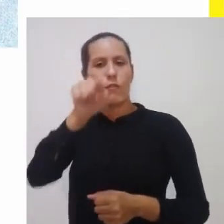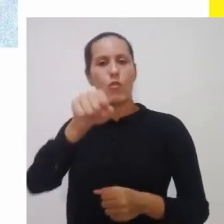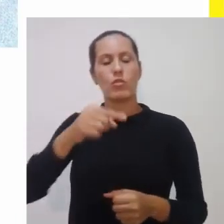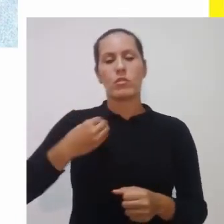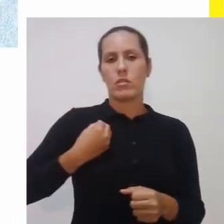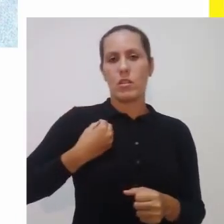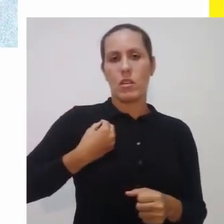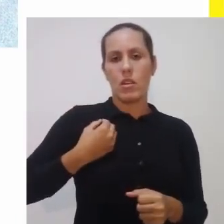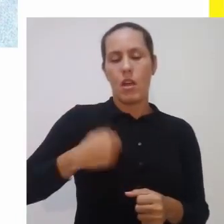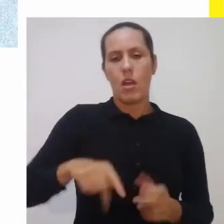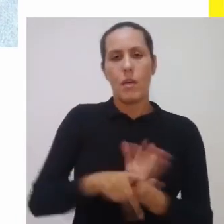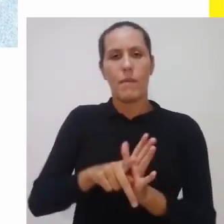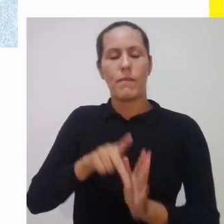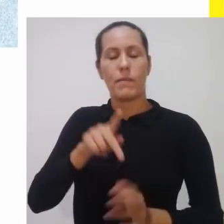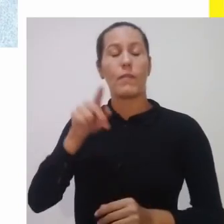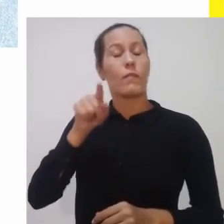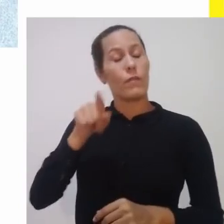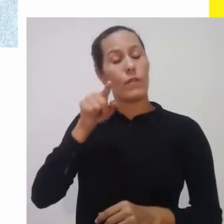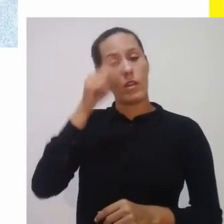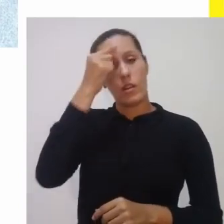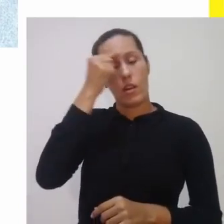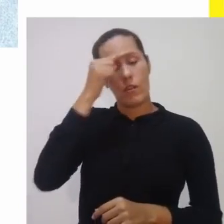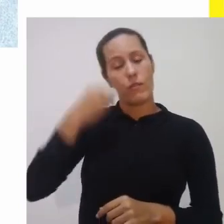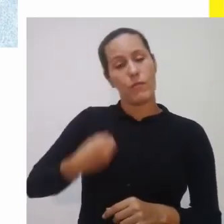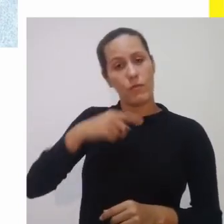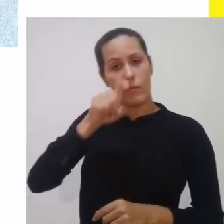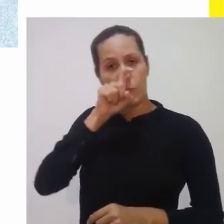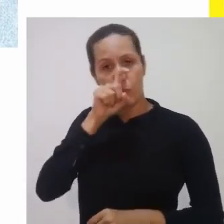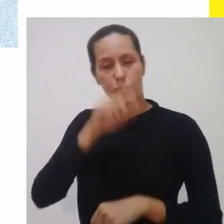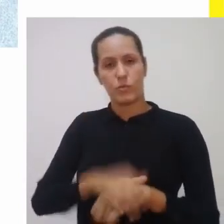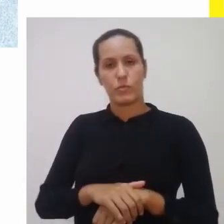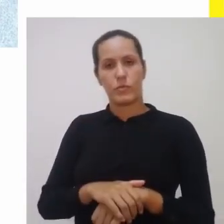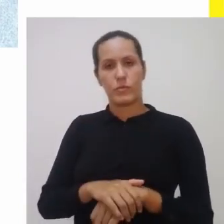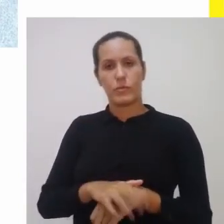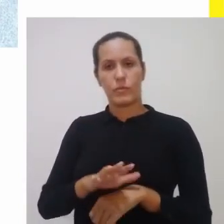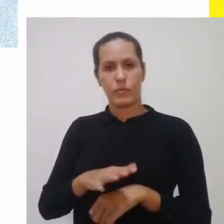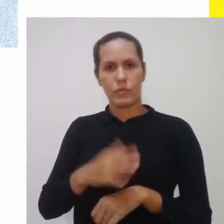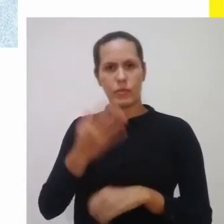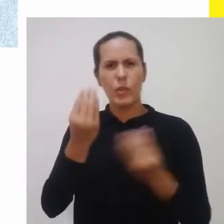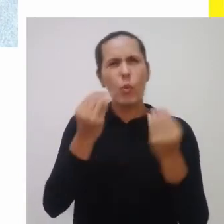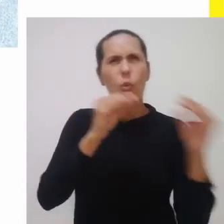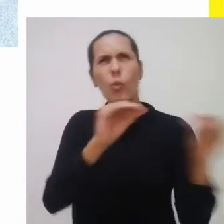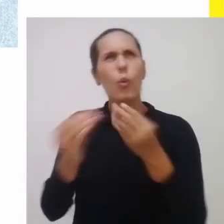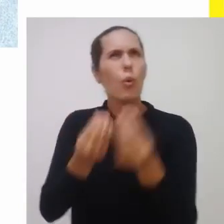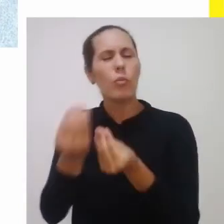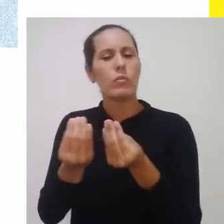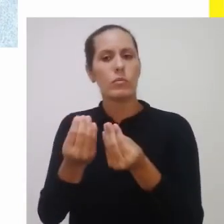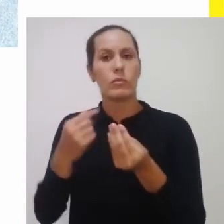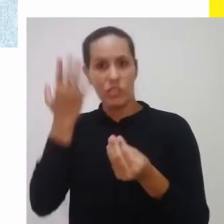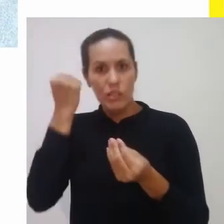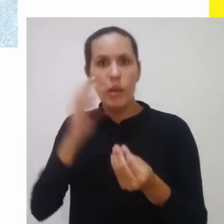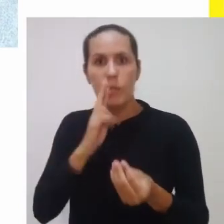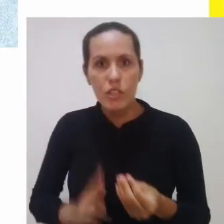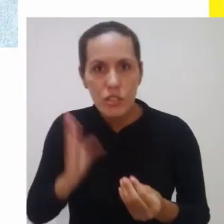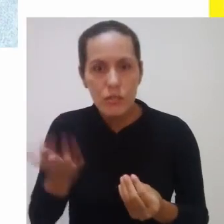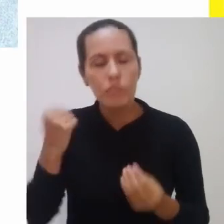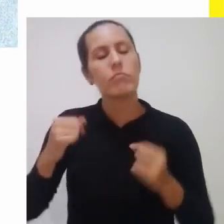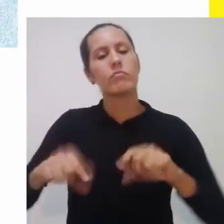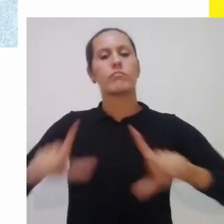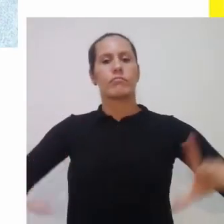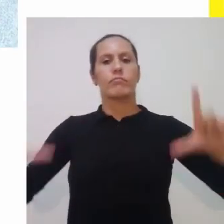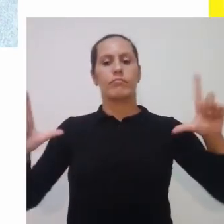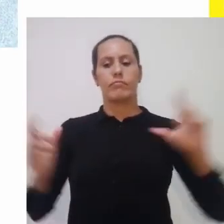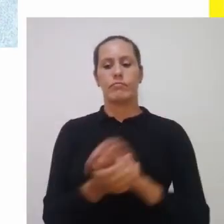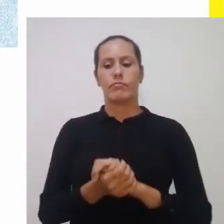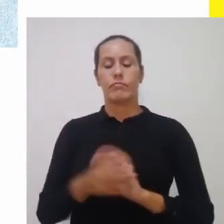é um bruxo, numa citação indireta. Como é que ficaria isso dentro desse texto? Já sabe a resposta? Vai aparecer agora para você